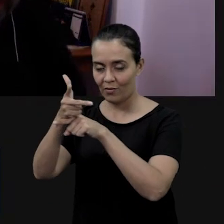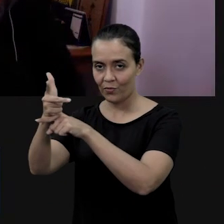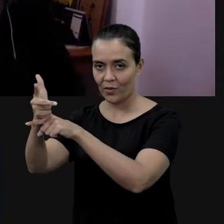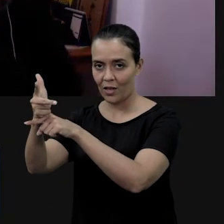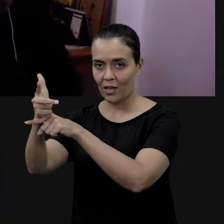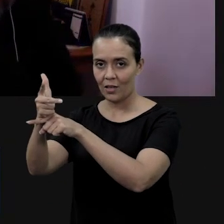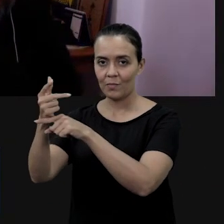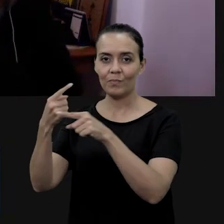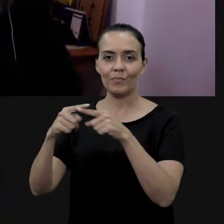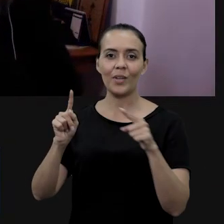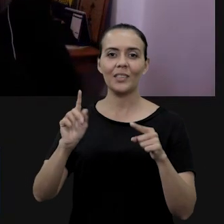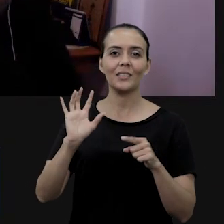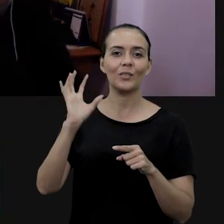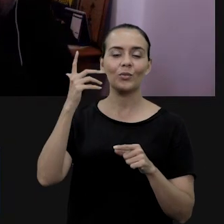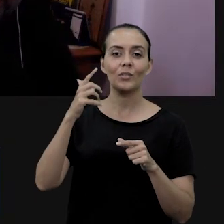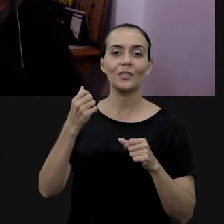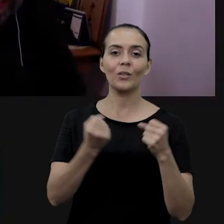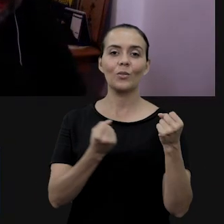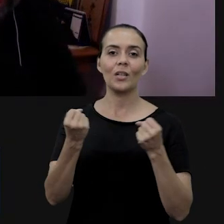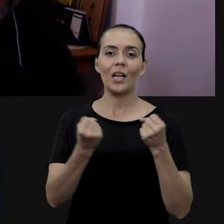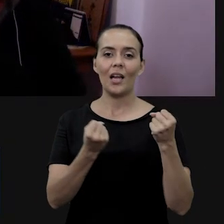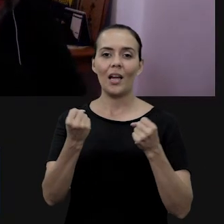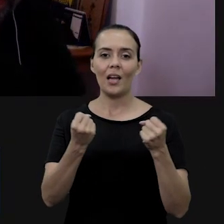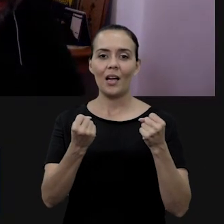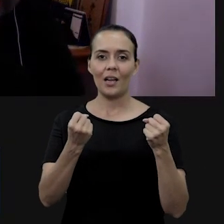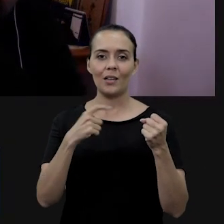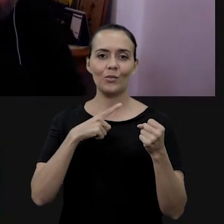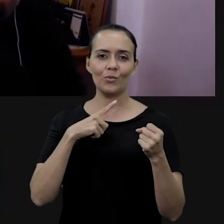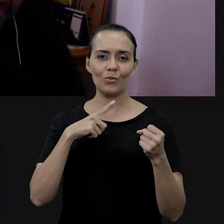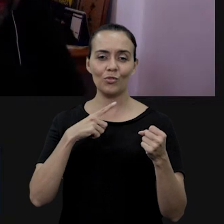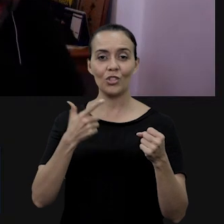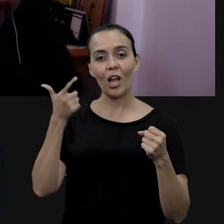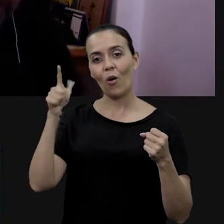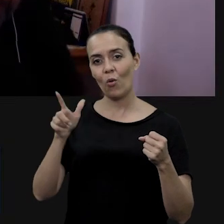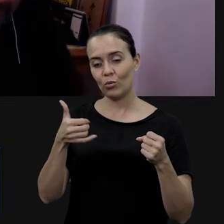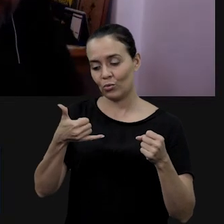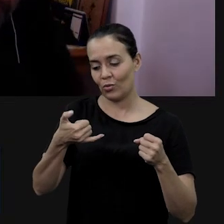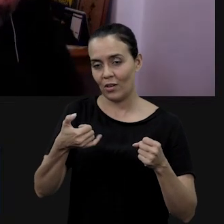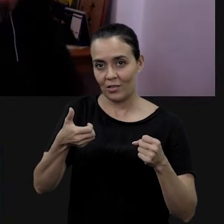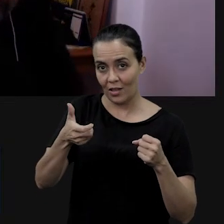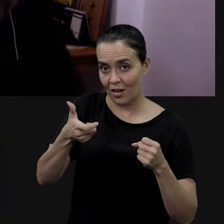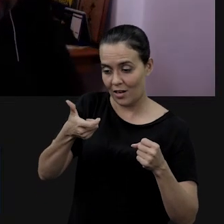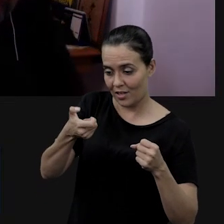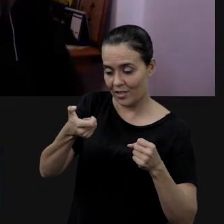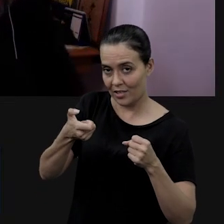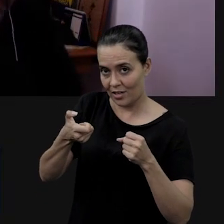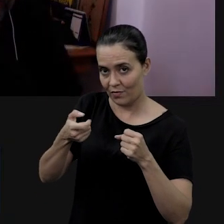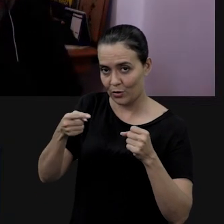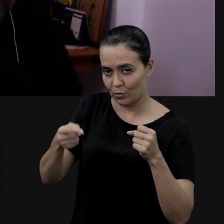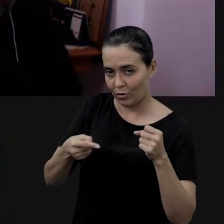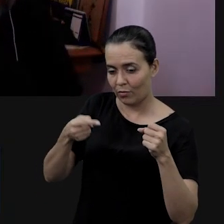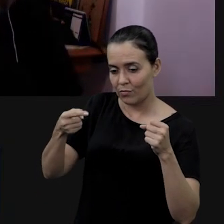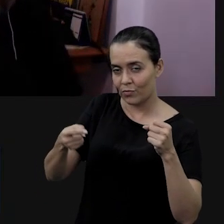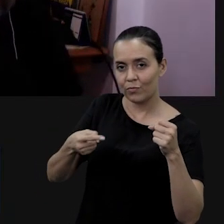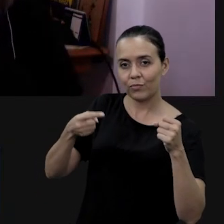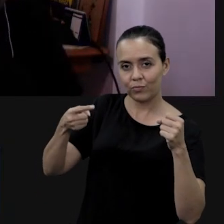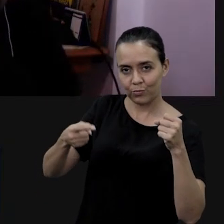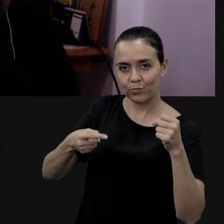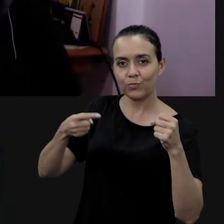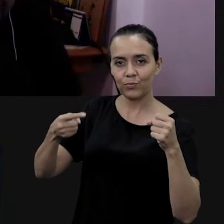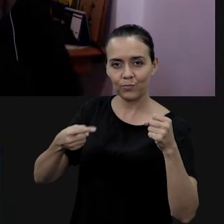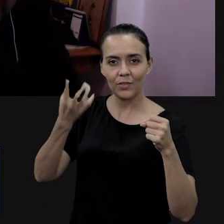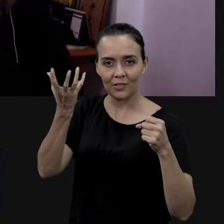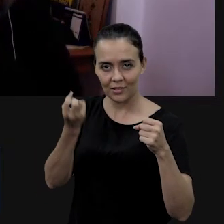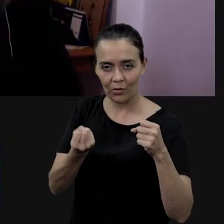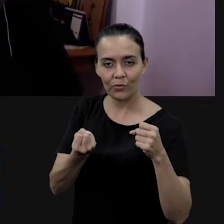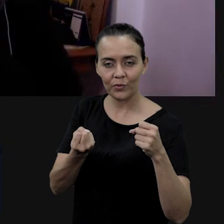próxima locação, já gravando, e nesse deslocamento o carro tinha também um gravador lá, um outro gravador também rodando na mesma